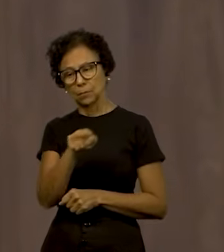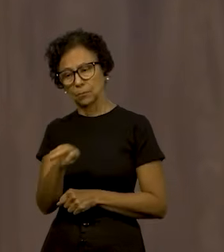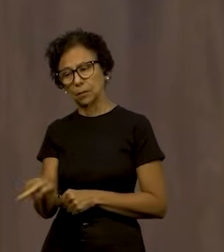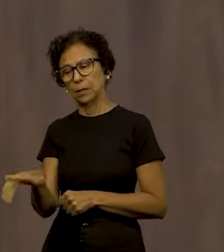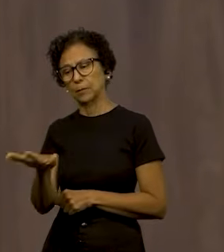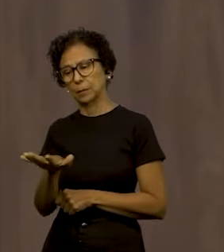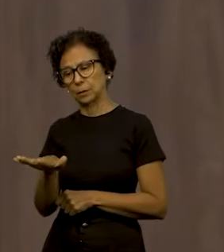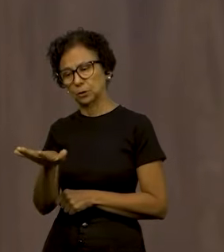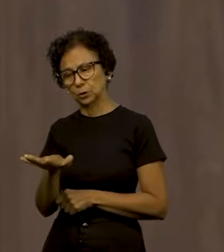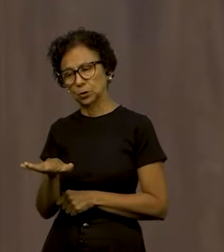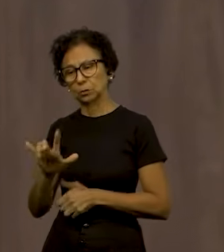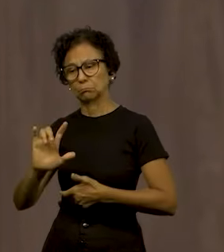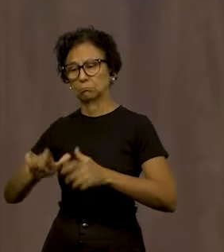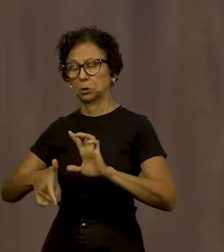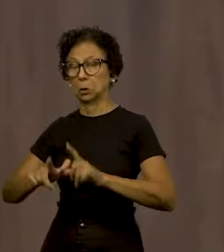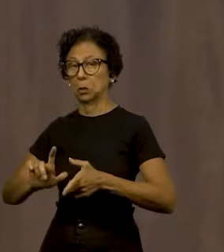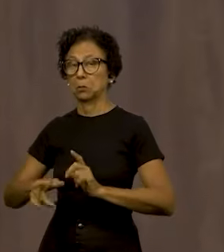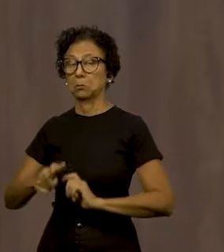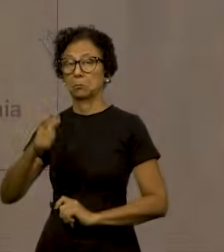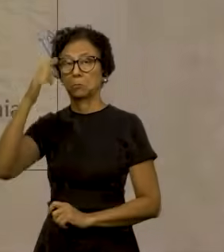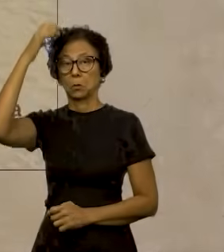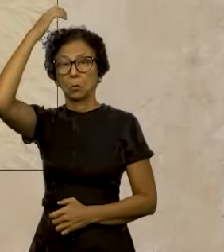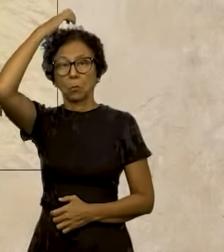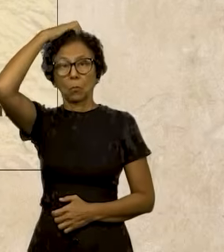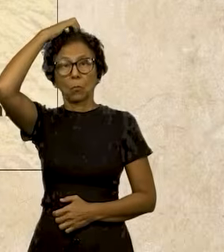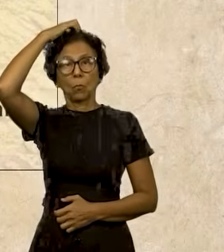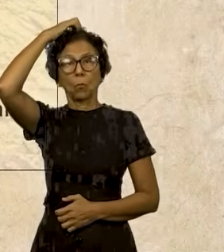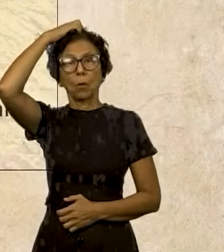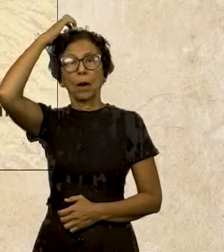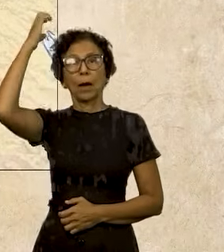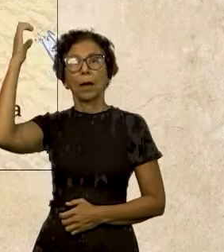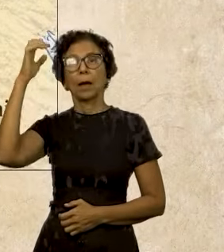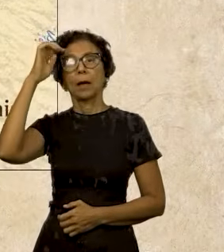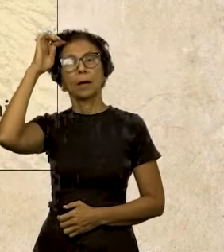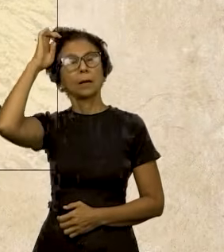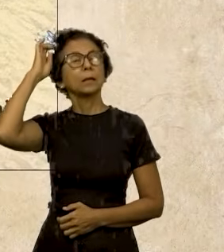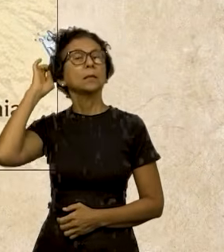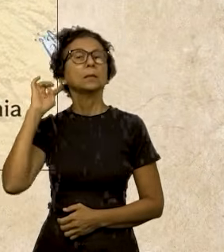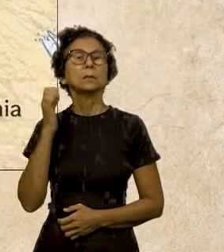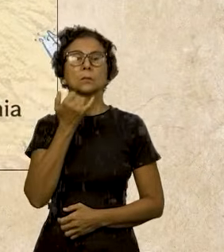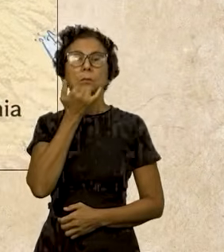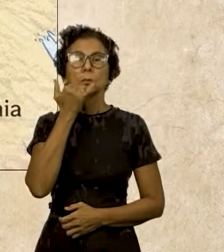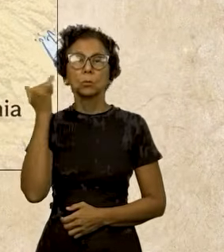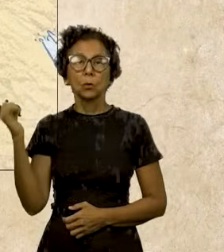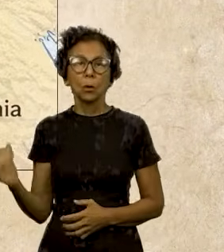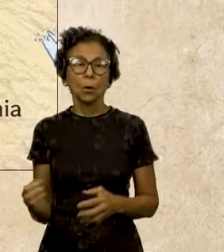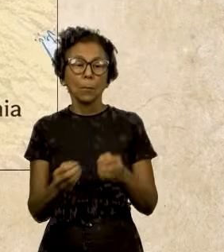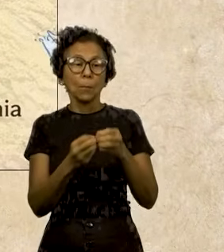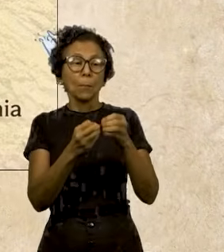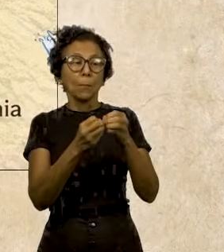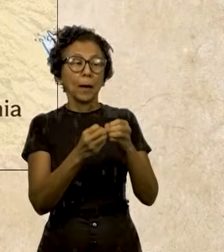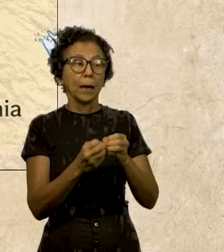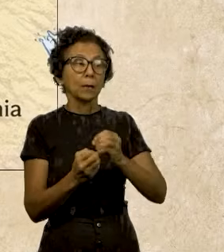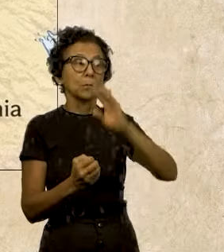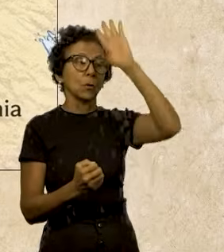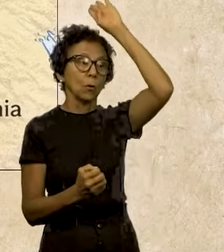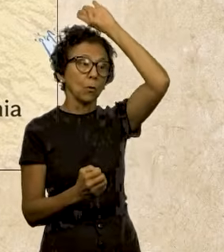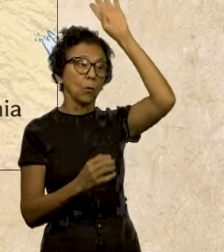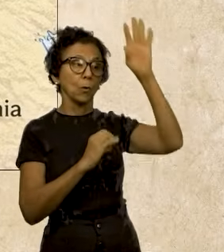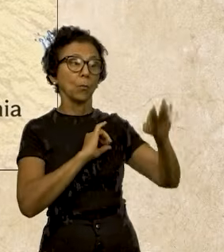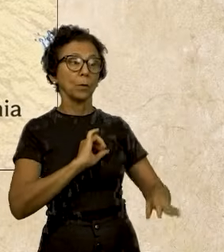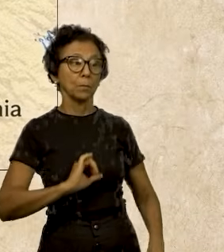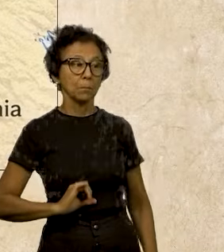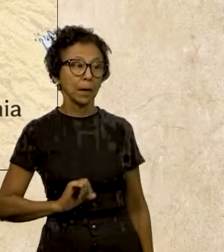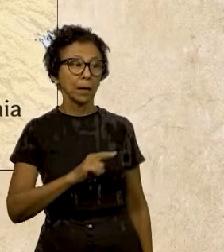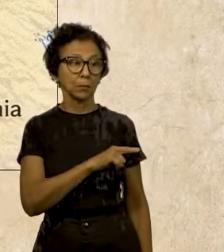de Israel, então ele passa a ser um rei muito perto do Império Romano. O Império Romano gostava